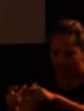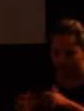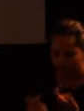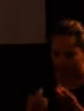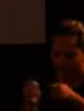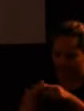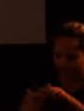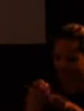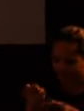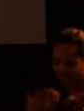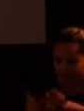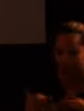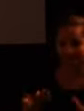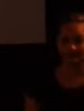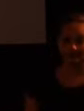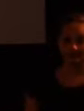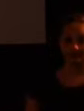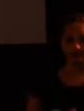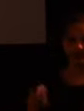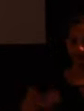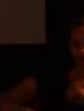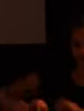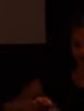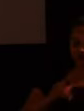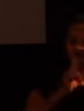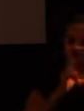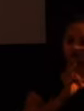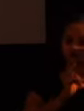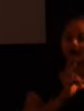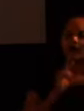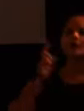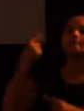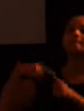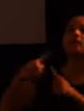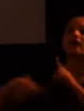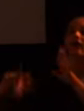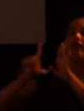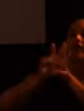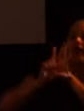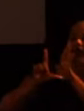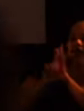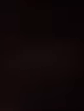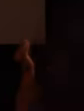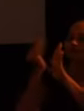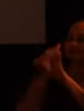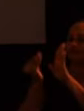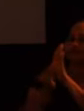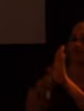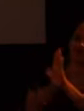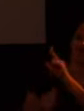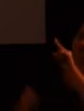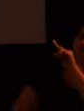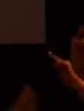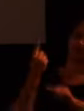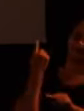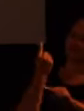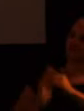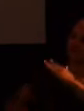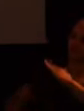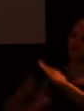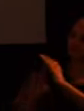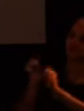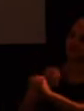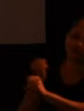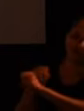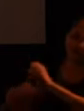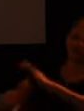construída computável, a área construída não computável, é porque a lei traz elementos que não contam para fins de potencial